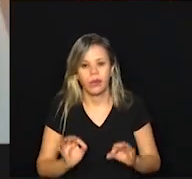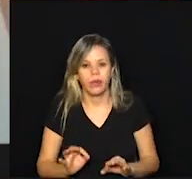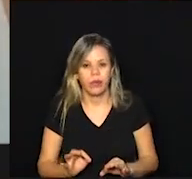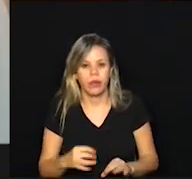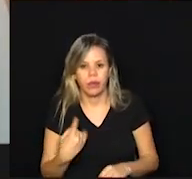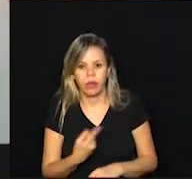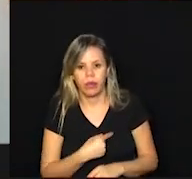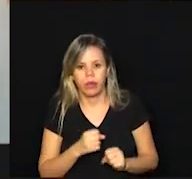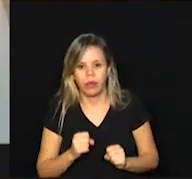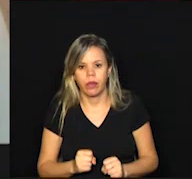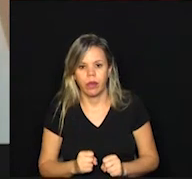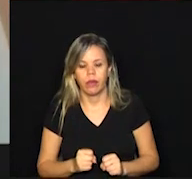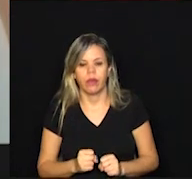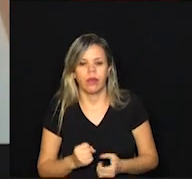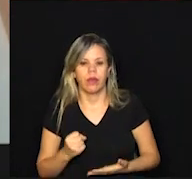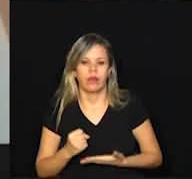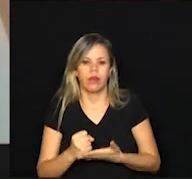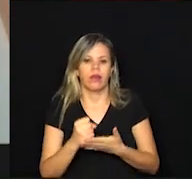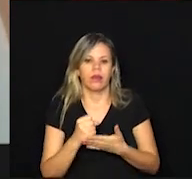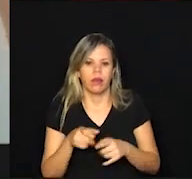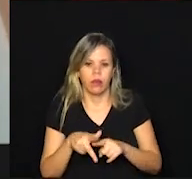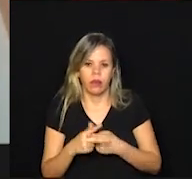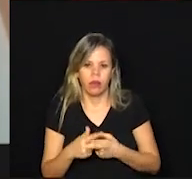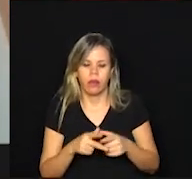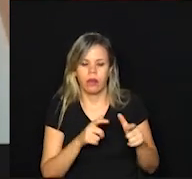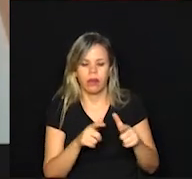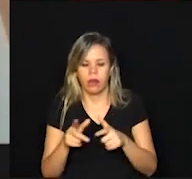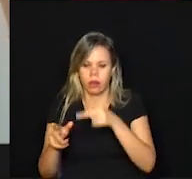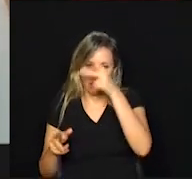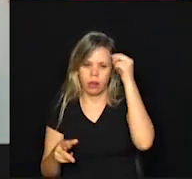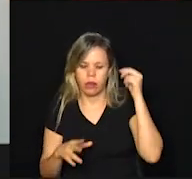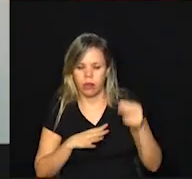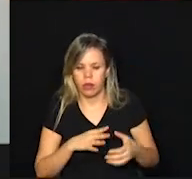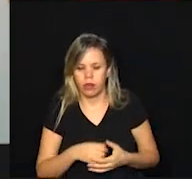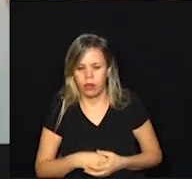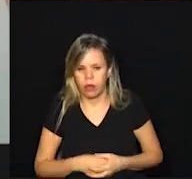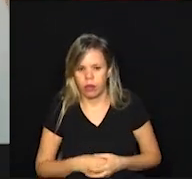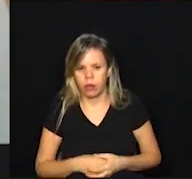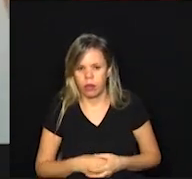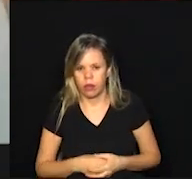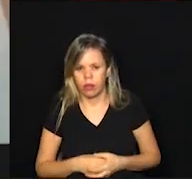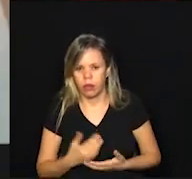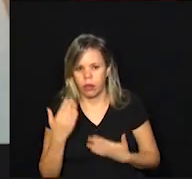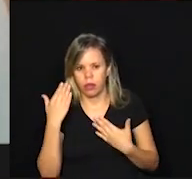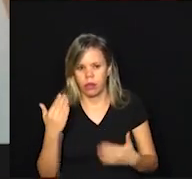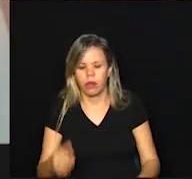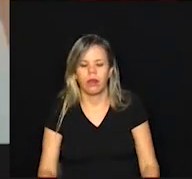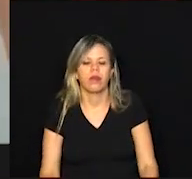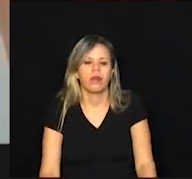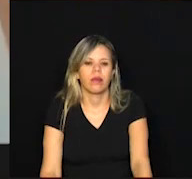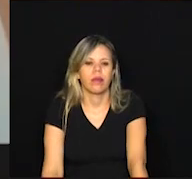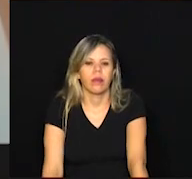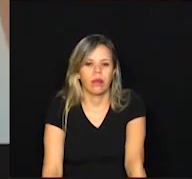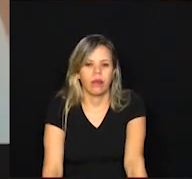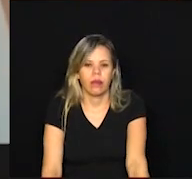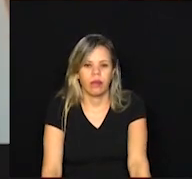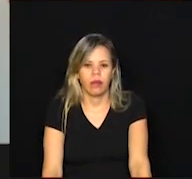para que a gente possa ajudar na manutenção dos espaços culturais da cidade era isso rodovia